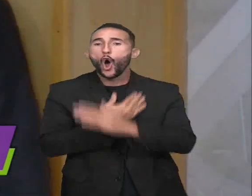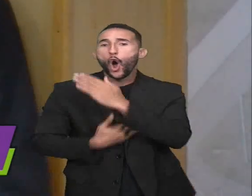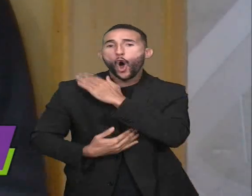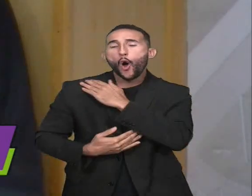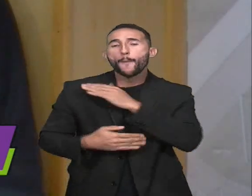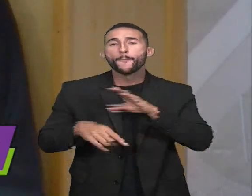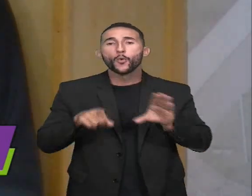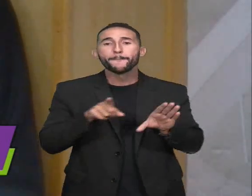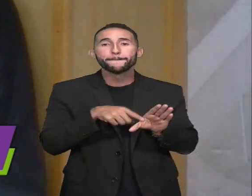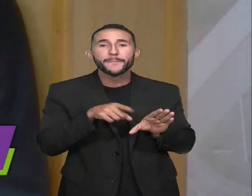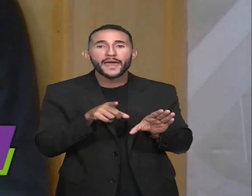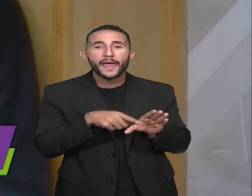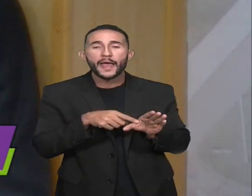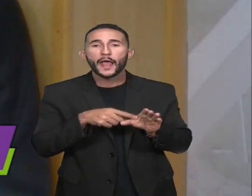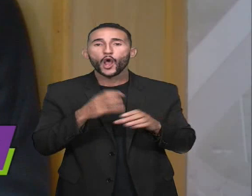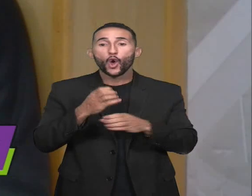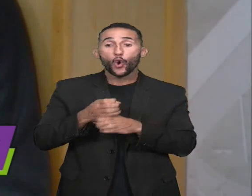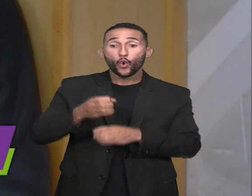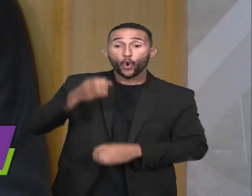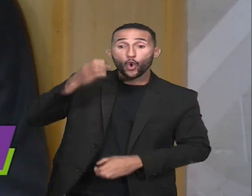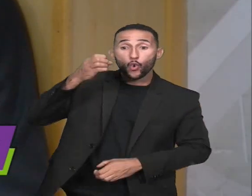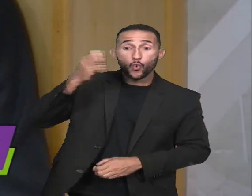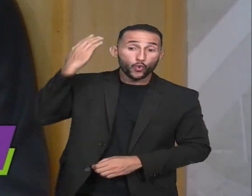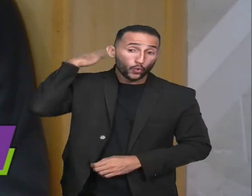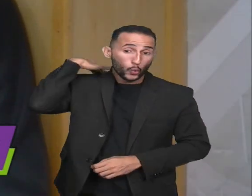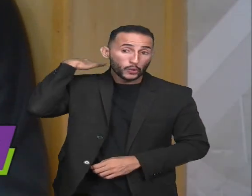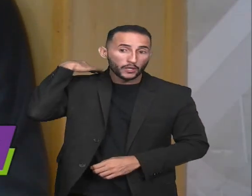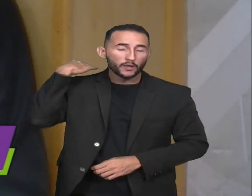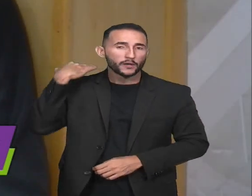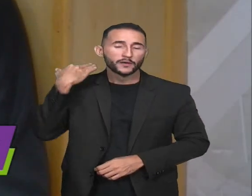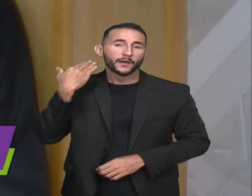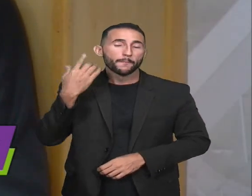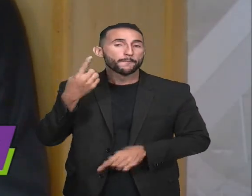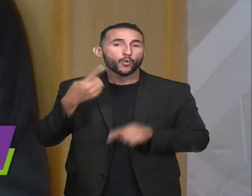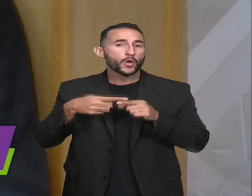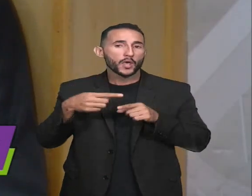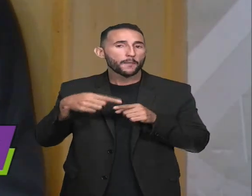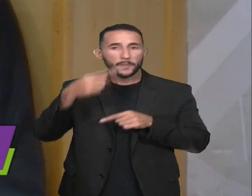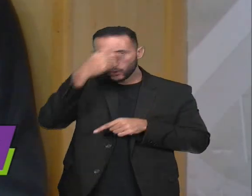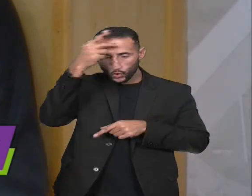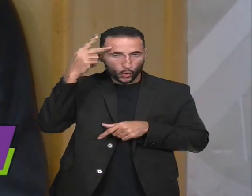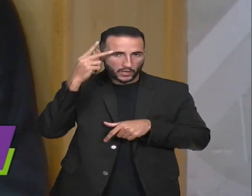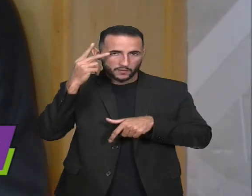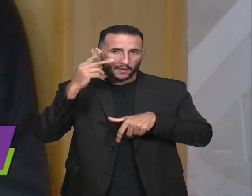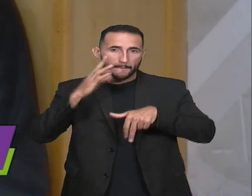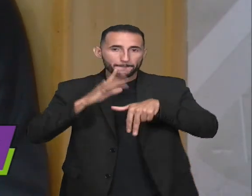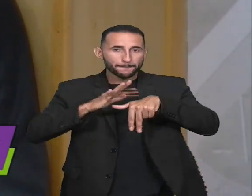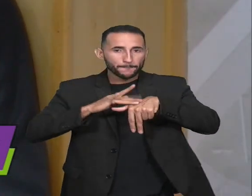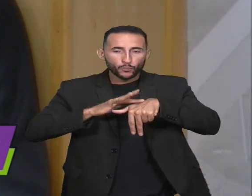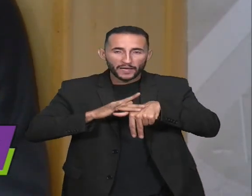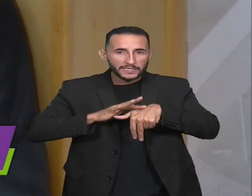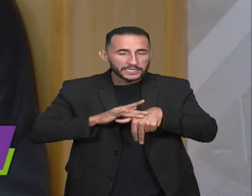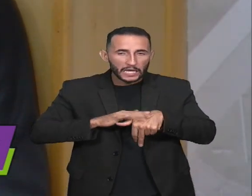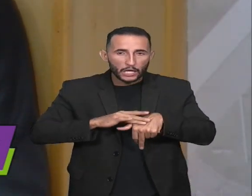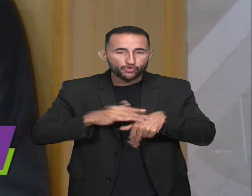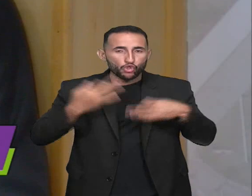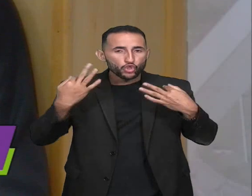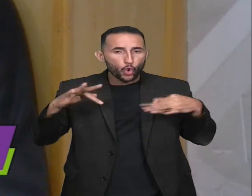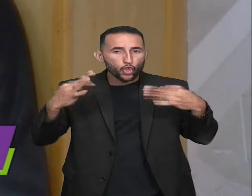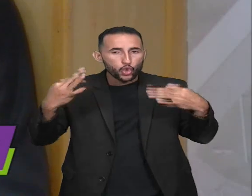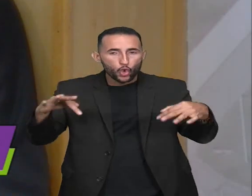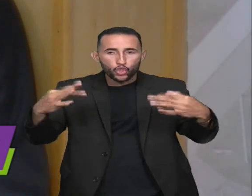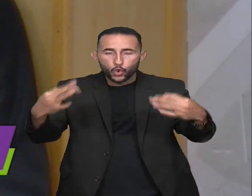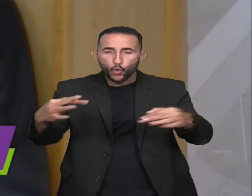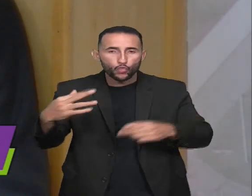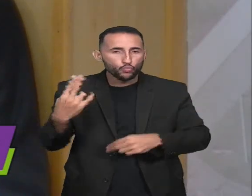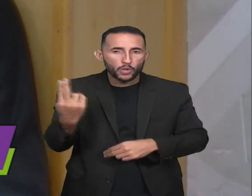são pacientes que sofrem com dor dores diárias não dá para esperar uma semana e ficam anos numa